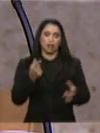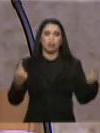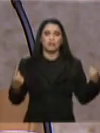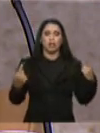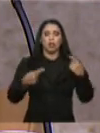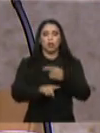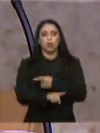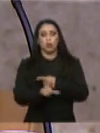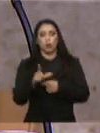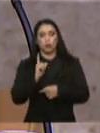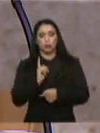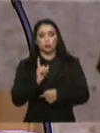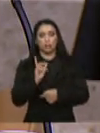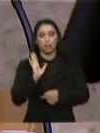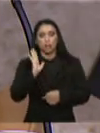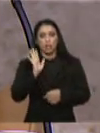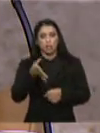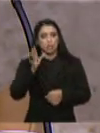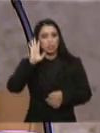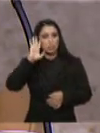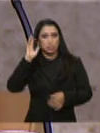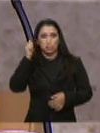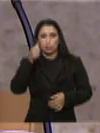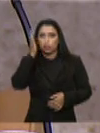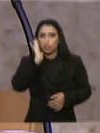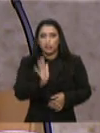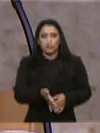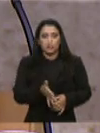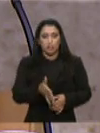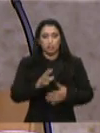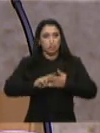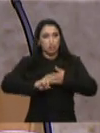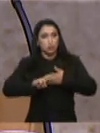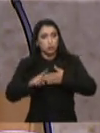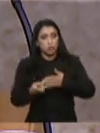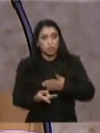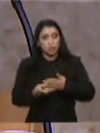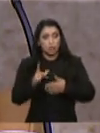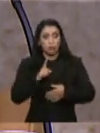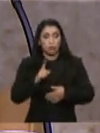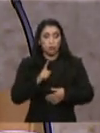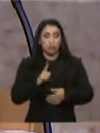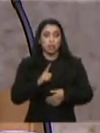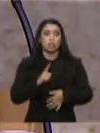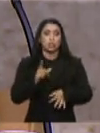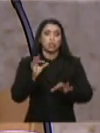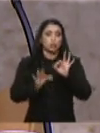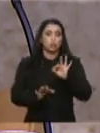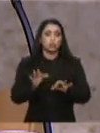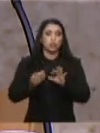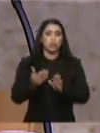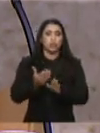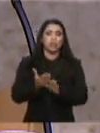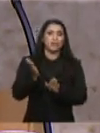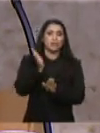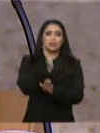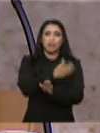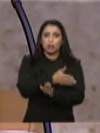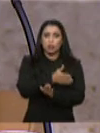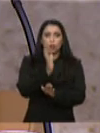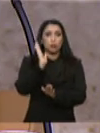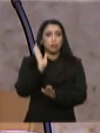violação da coisa julgada, pois inalterado o título judicial anterior, que, no